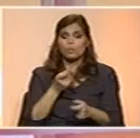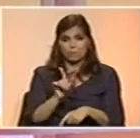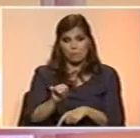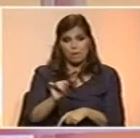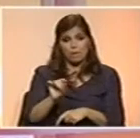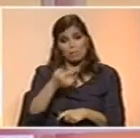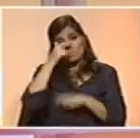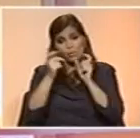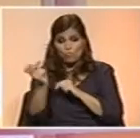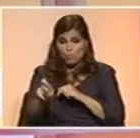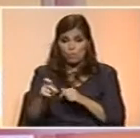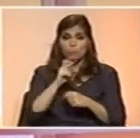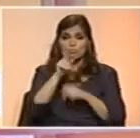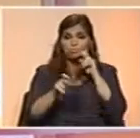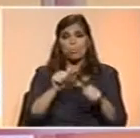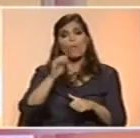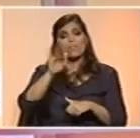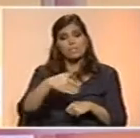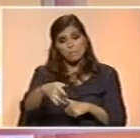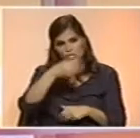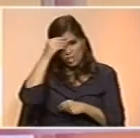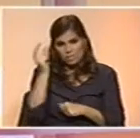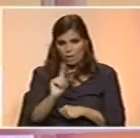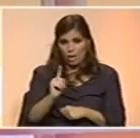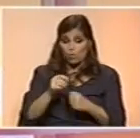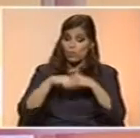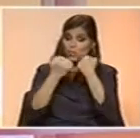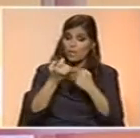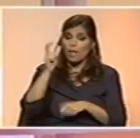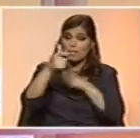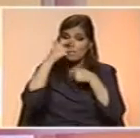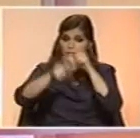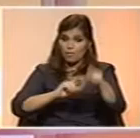especialistas que vão passar por aqui. Tenha um bom fim de semana. Não se esqueça, Sociedade